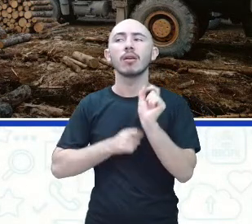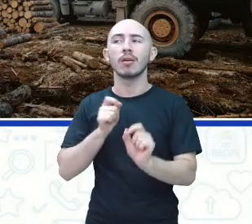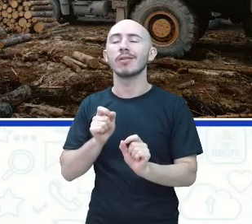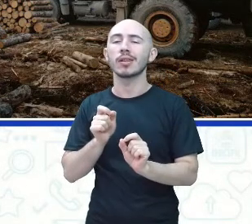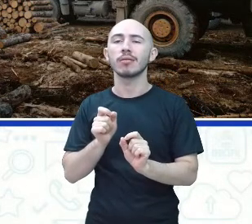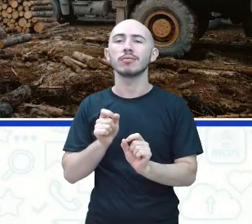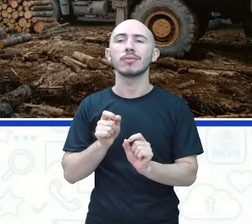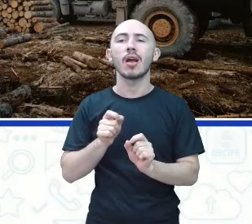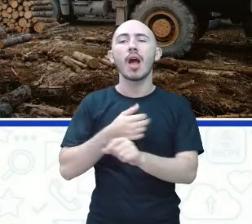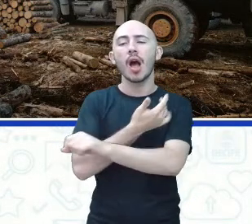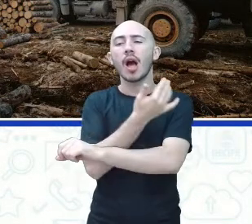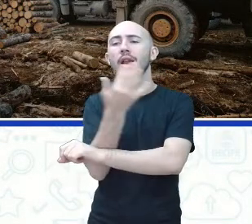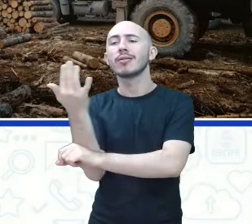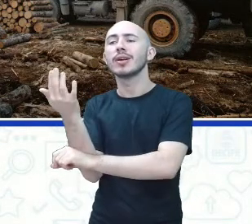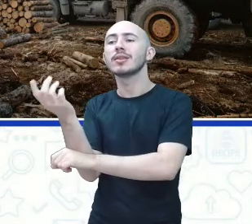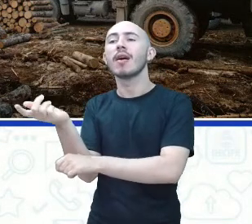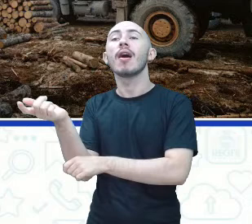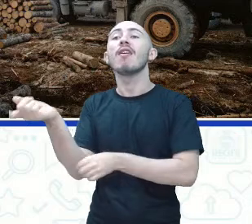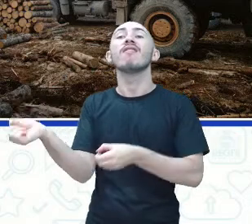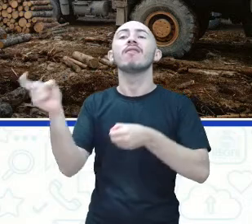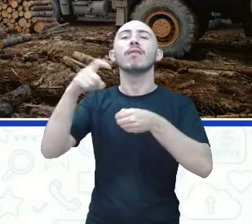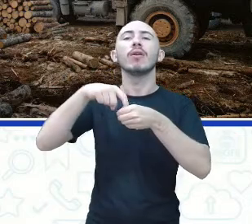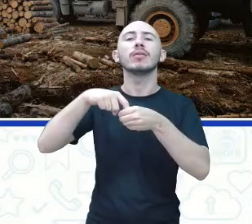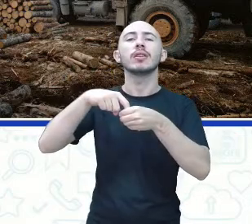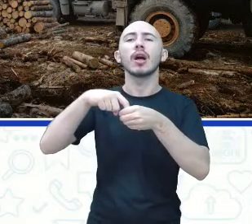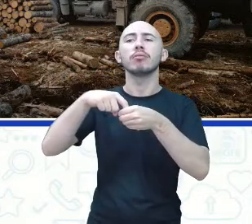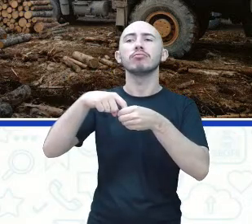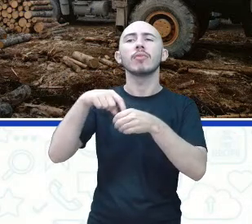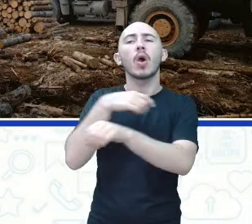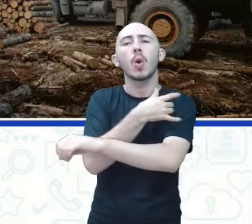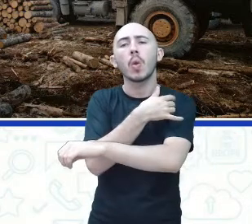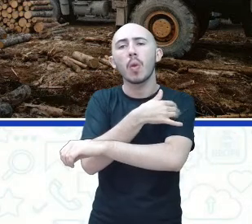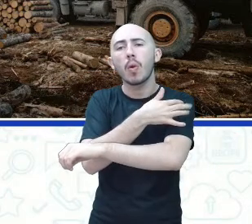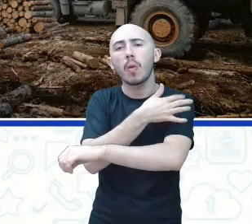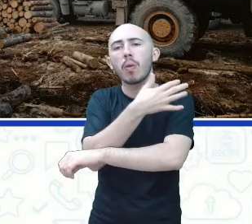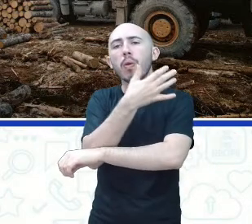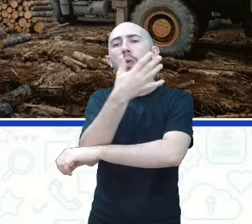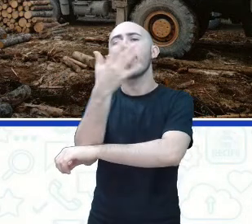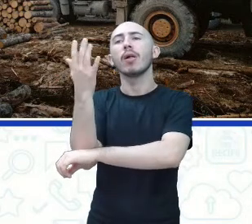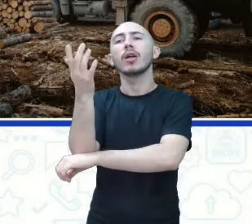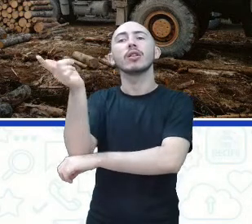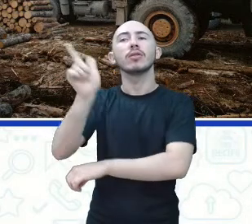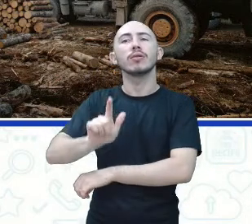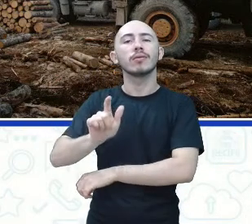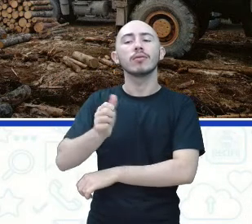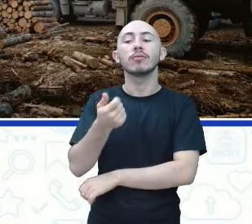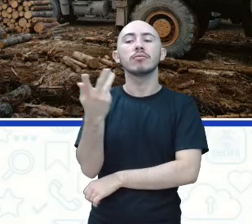leva para recuperar? Será que é muito tempo?